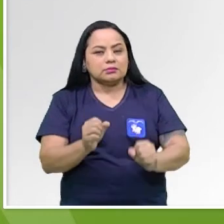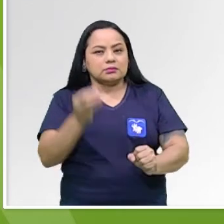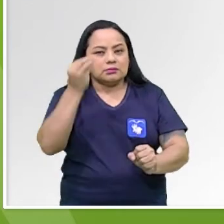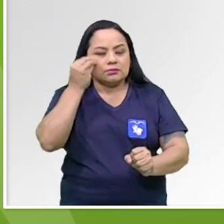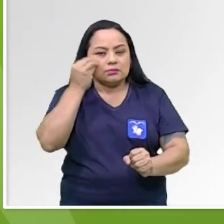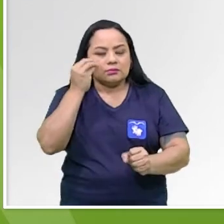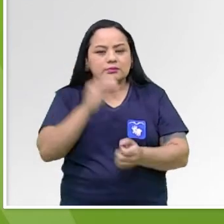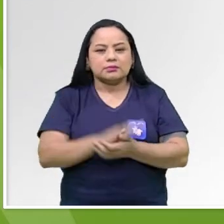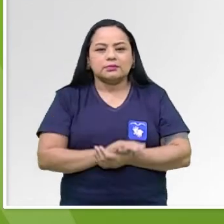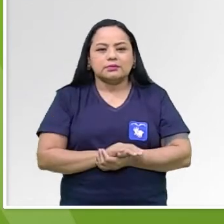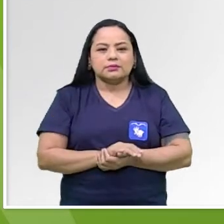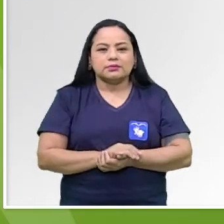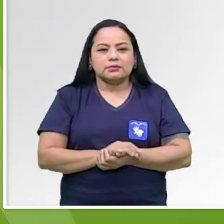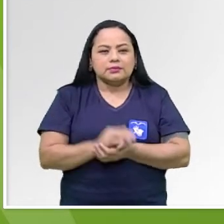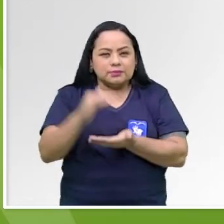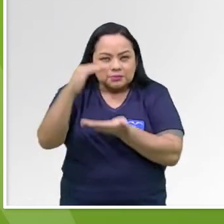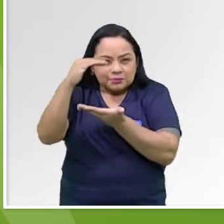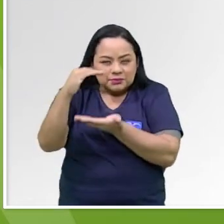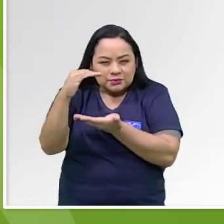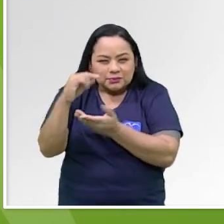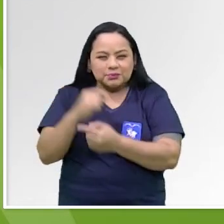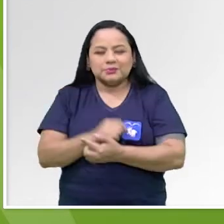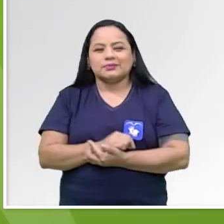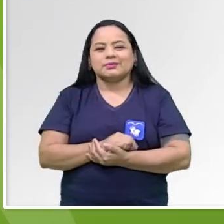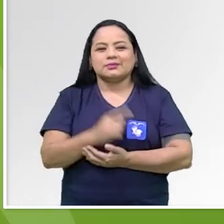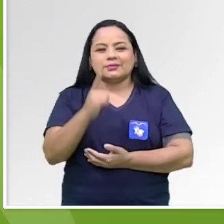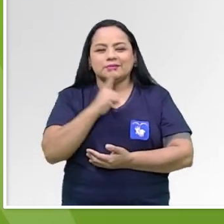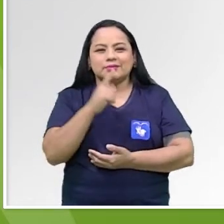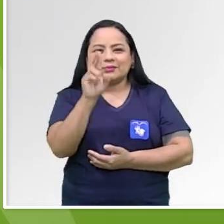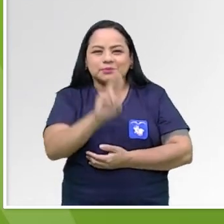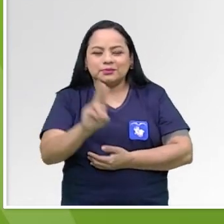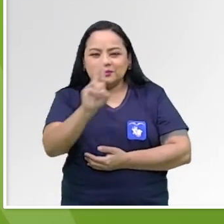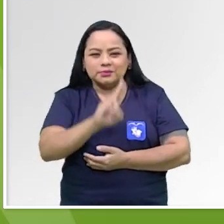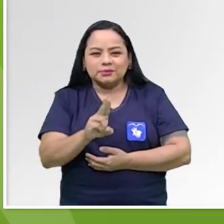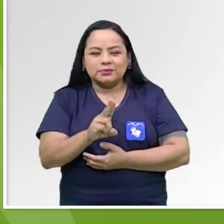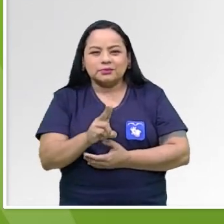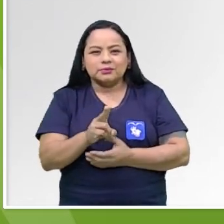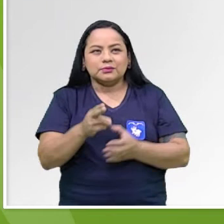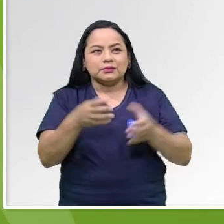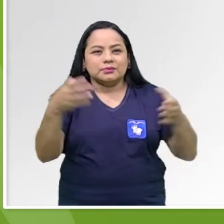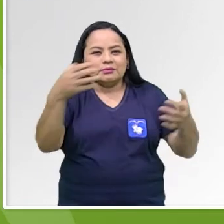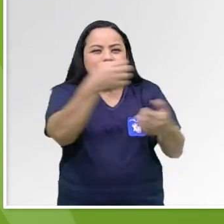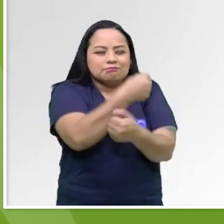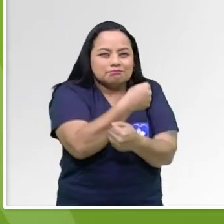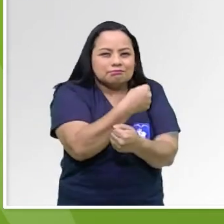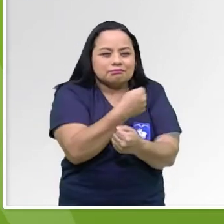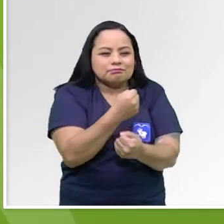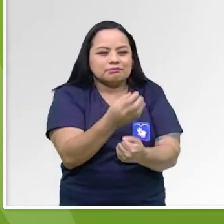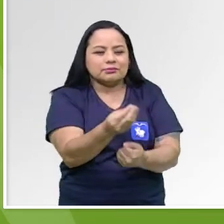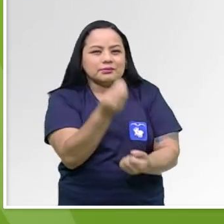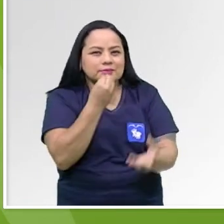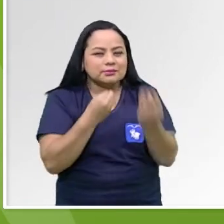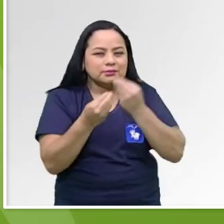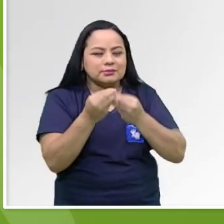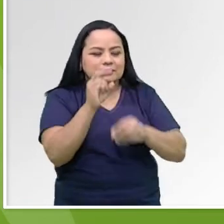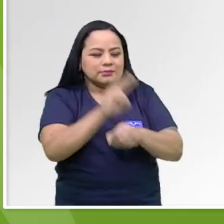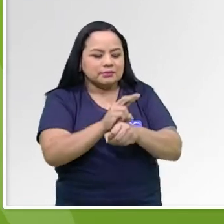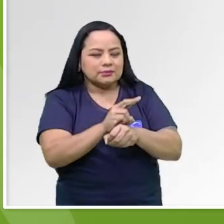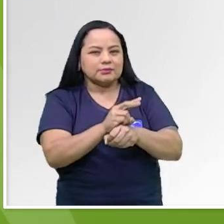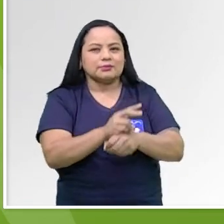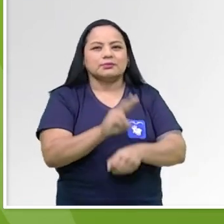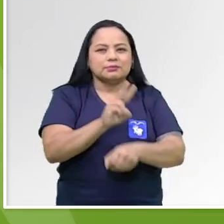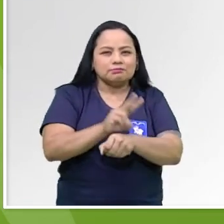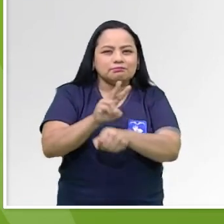que no lêmure também, olha. Então eles utilizam aí para se agarrar nas coisas, pegar os alimentos, cuidarem dos filhotes,